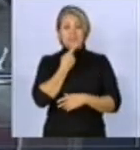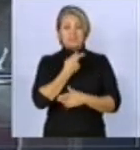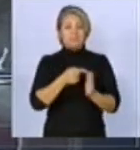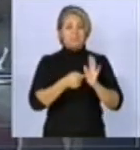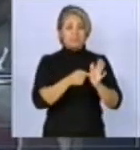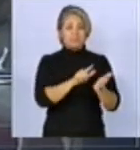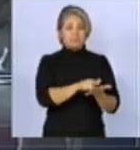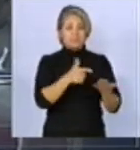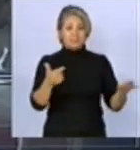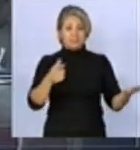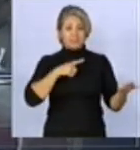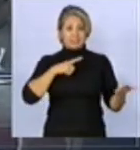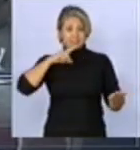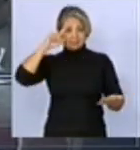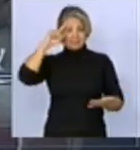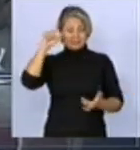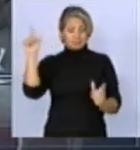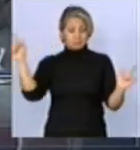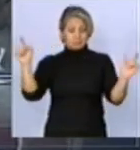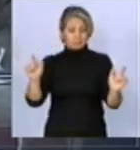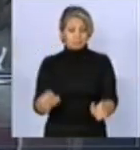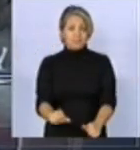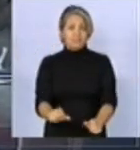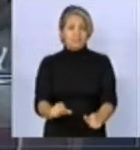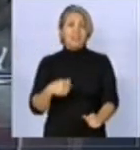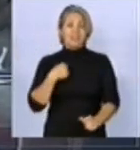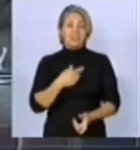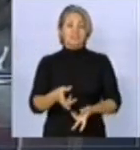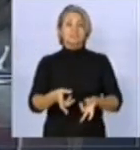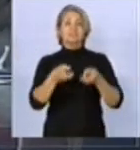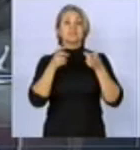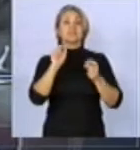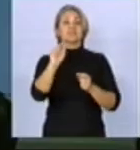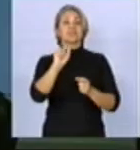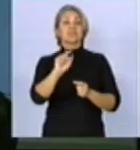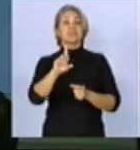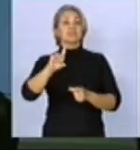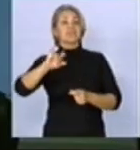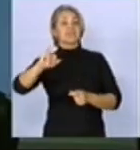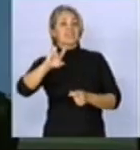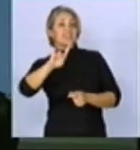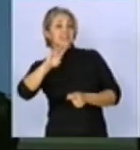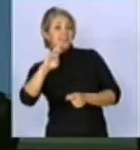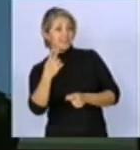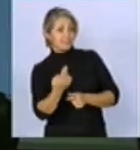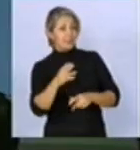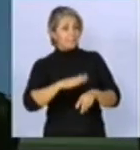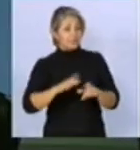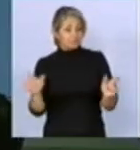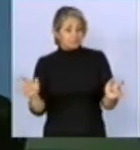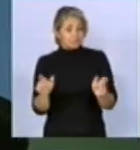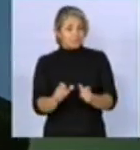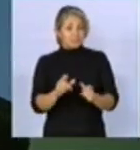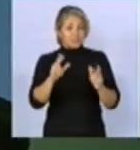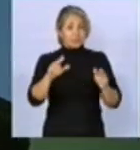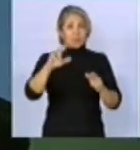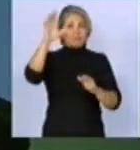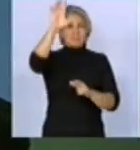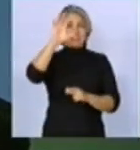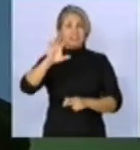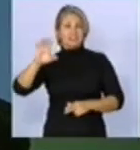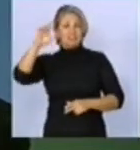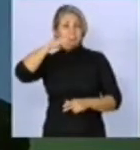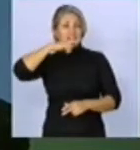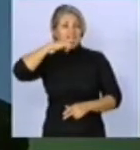jornais que tem uma IDH muito baixo e a gente Verifica que o IDH mais baixo é justamente e Vamos definir nas outras regiões na